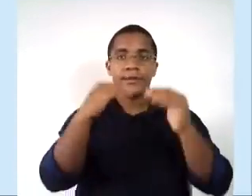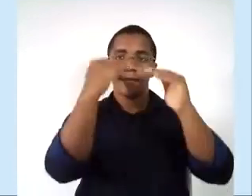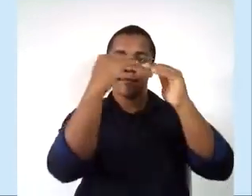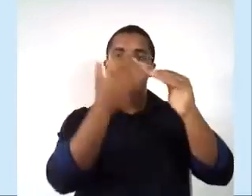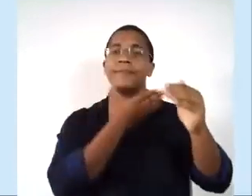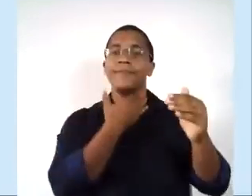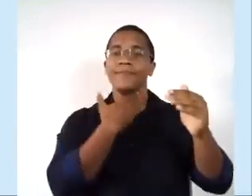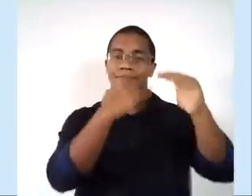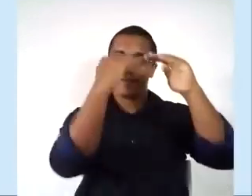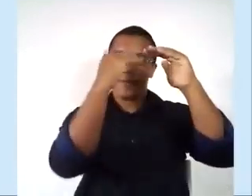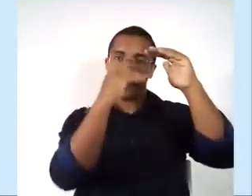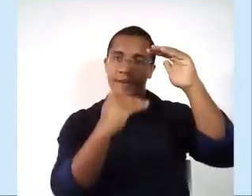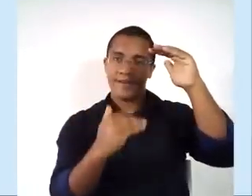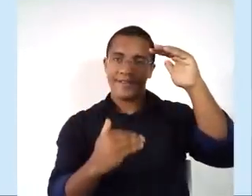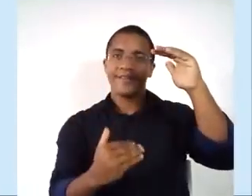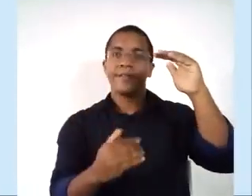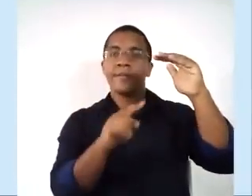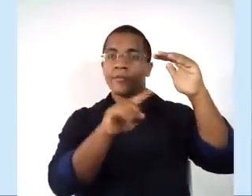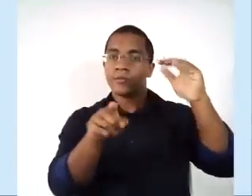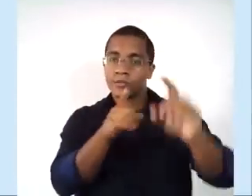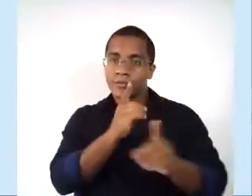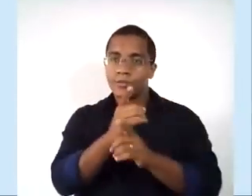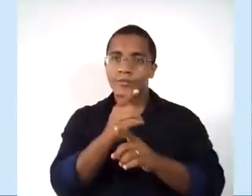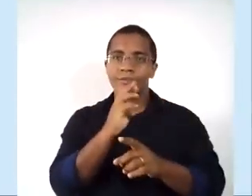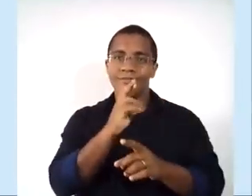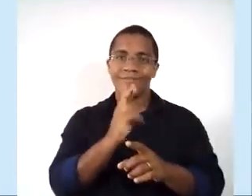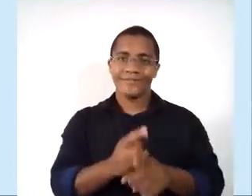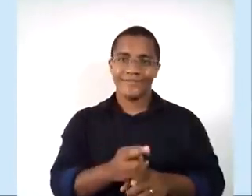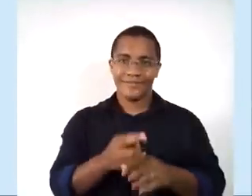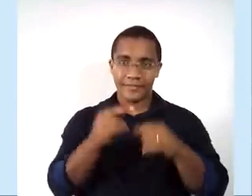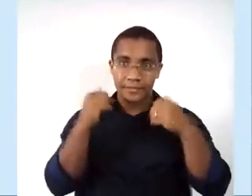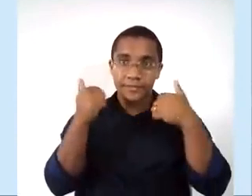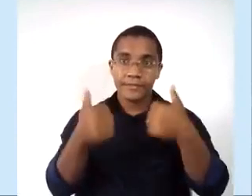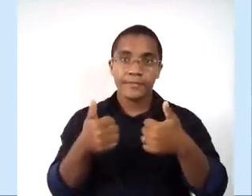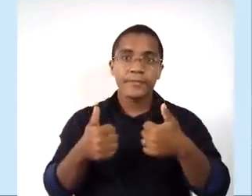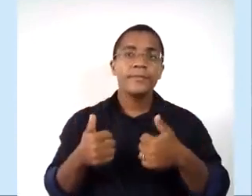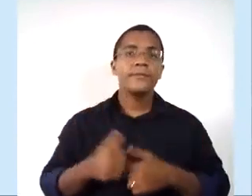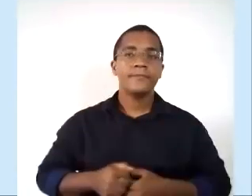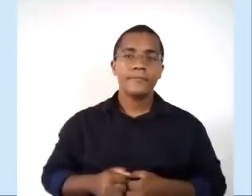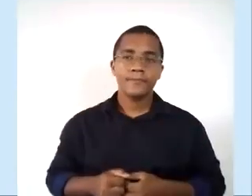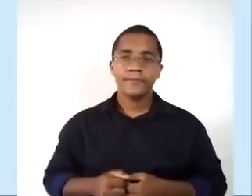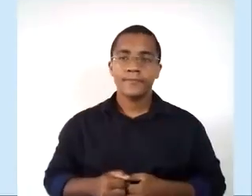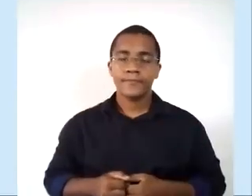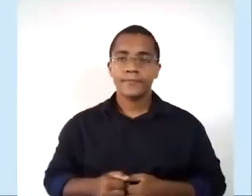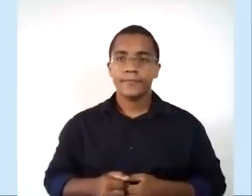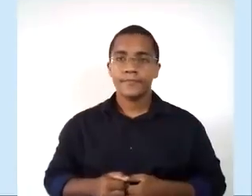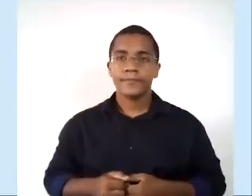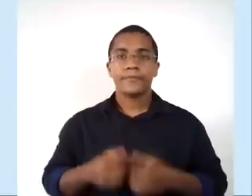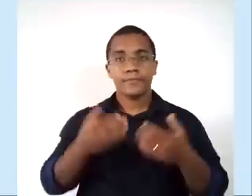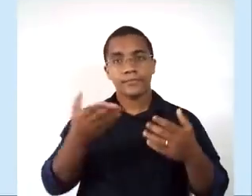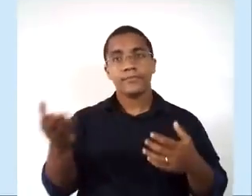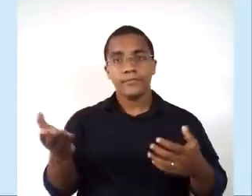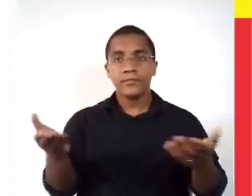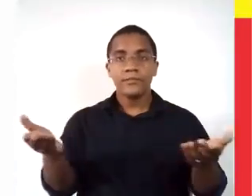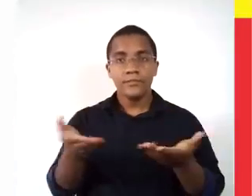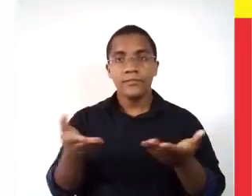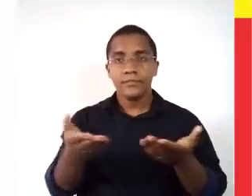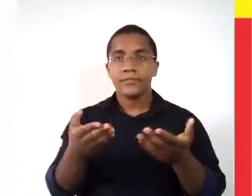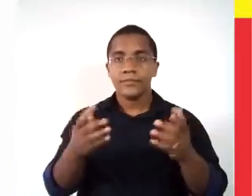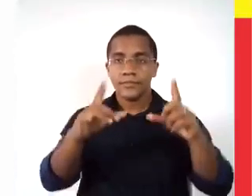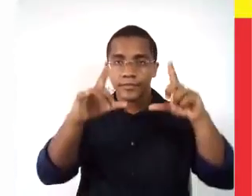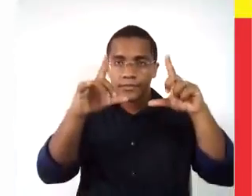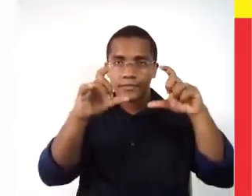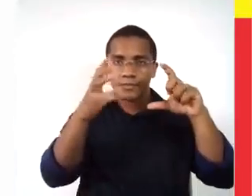do EducaPE, que vocês precisam assistir toda a aula, e no final vai ter a respostinha lá bem bonitinha para vocês, ok? Então, deem print agora